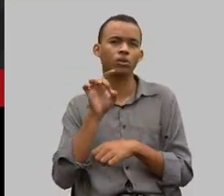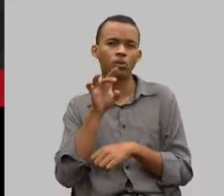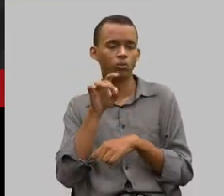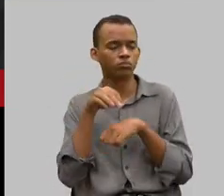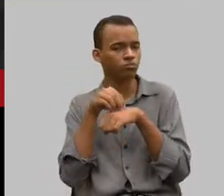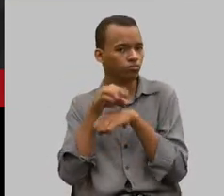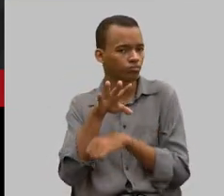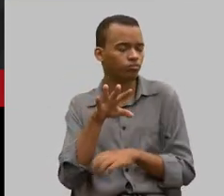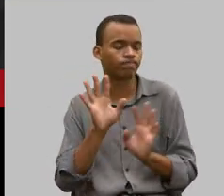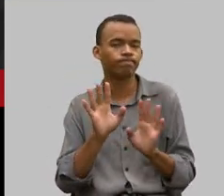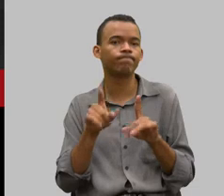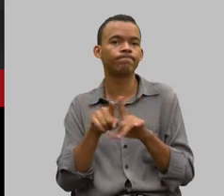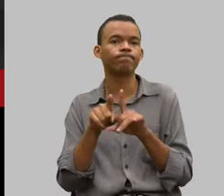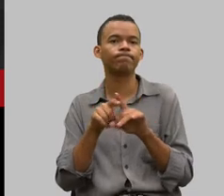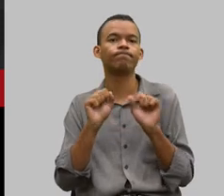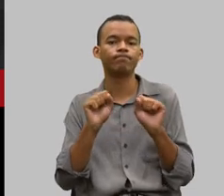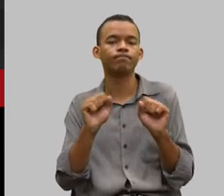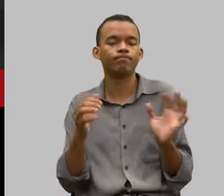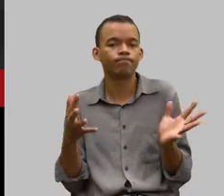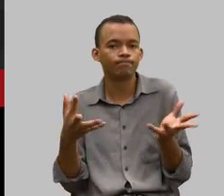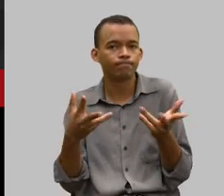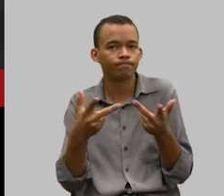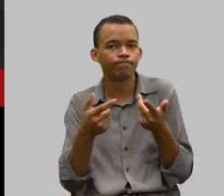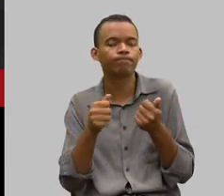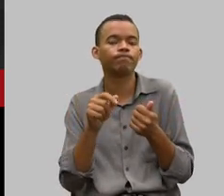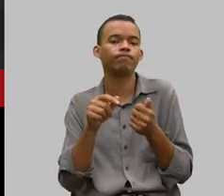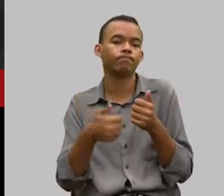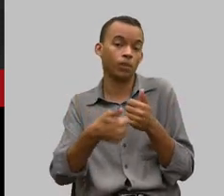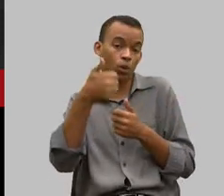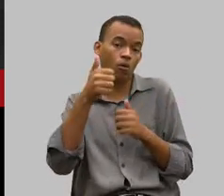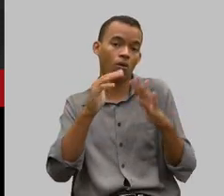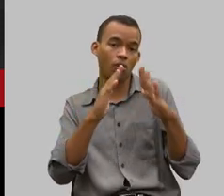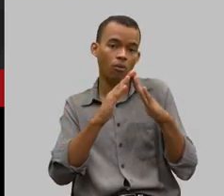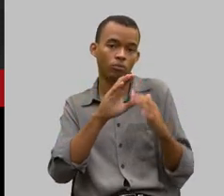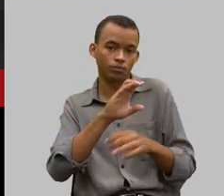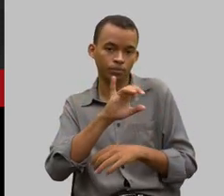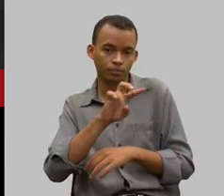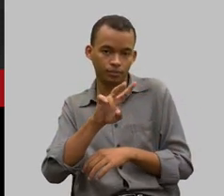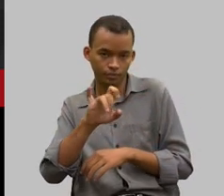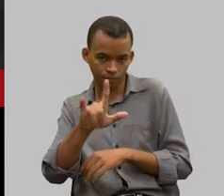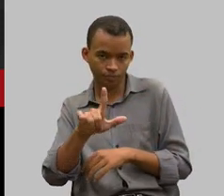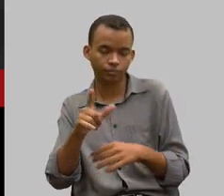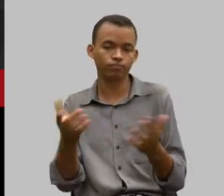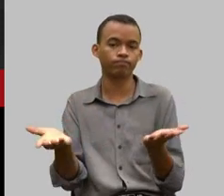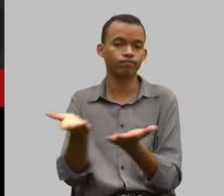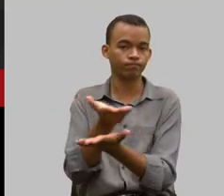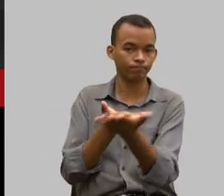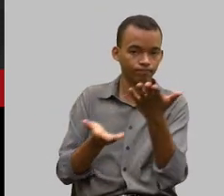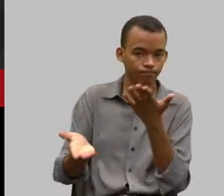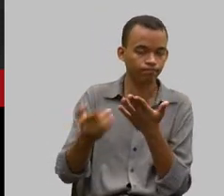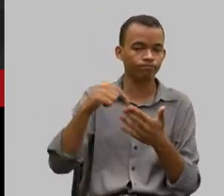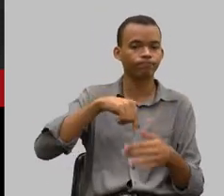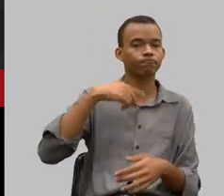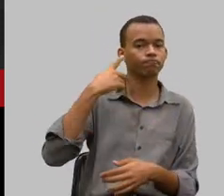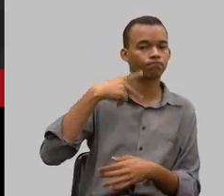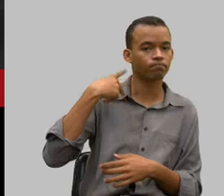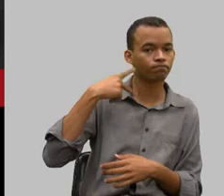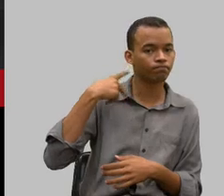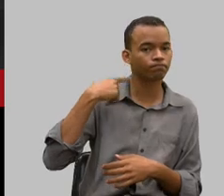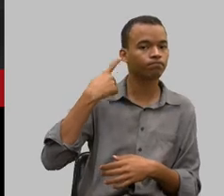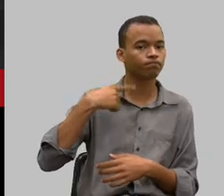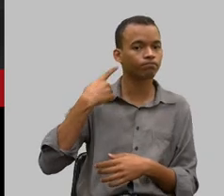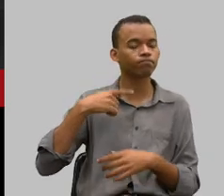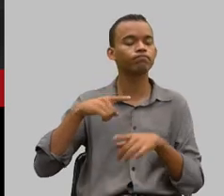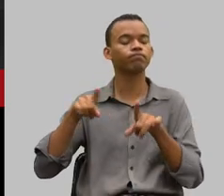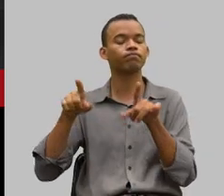e quem sabe um aprimoramento da casa civil nessa interlocução do parlamentar de base com a a